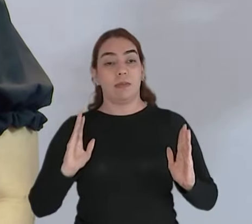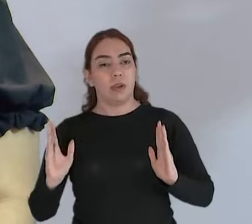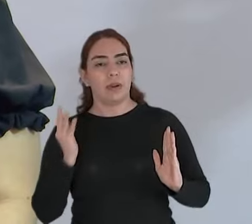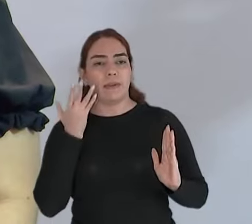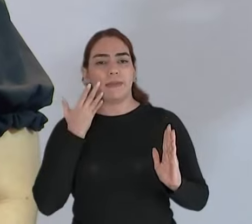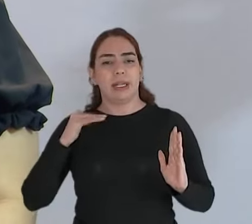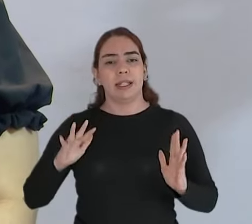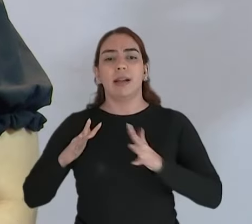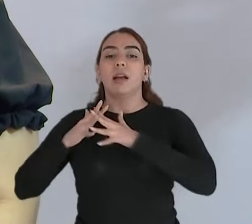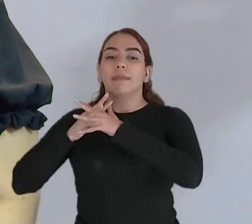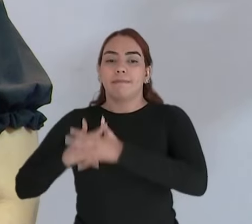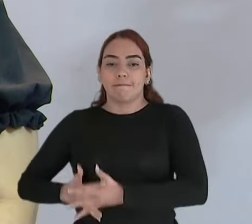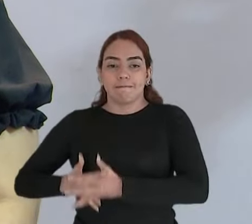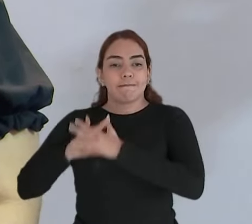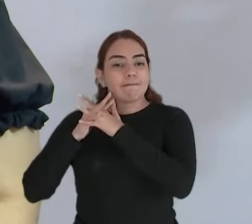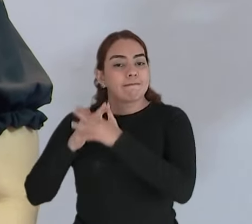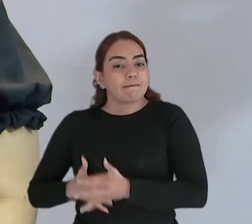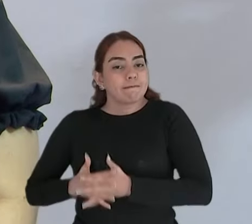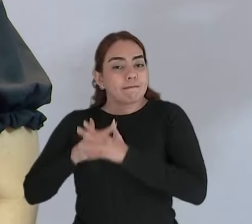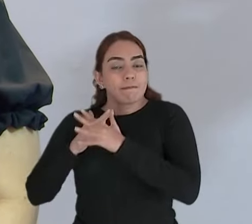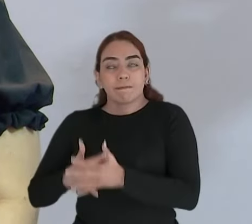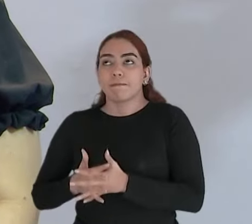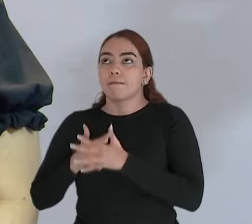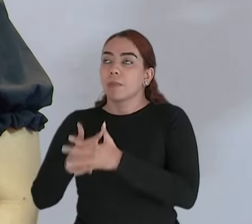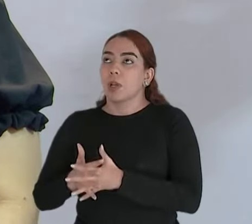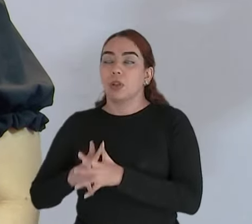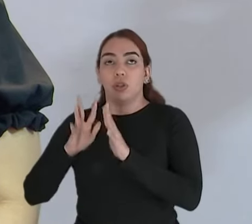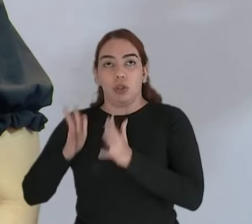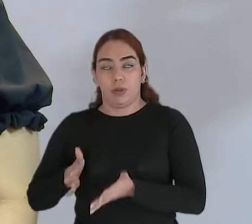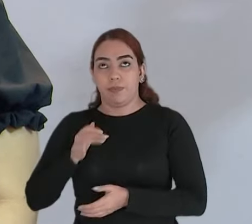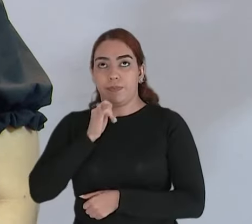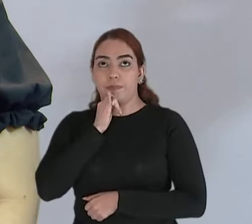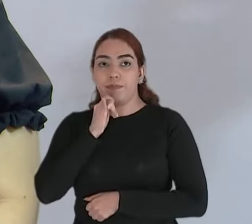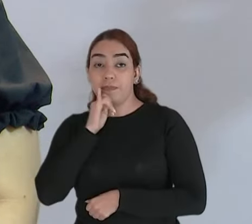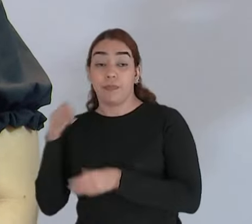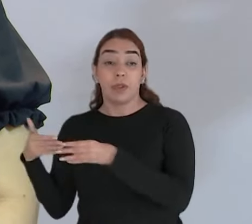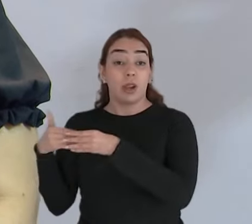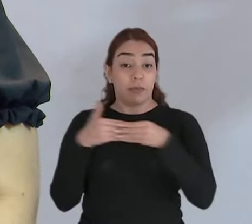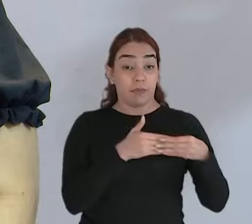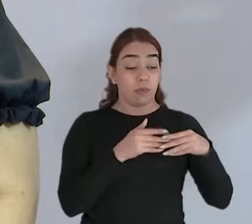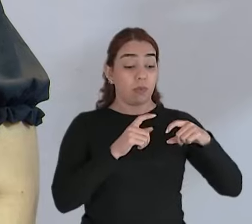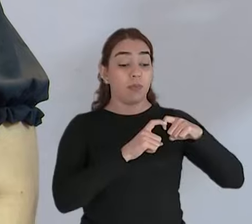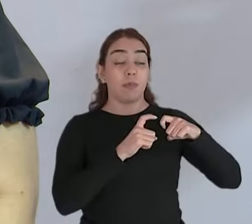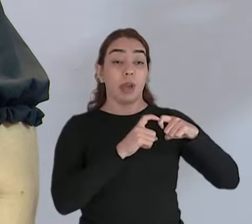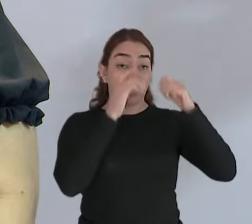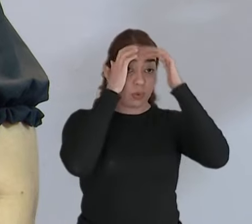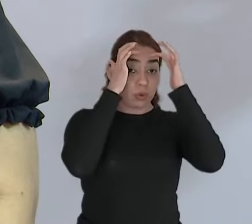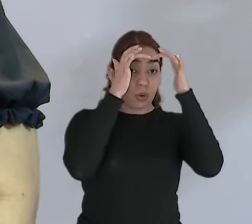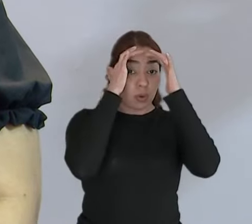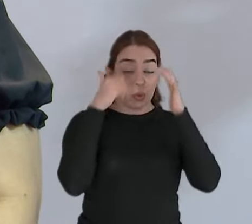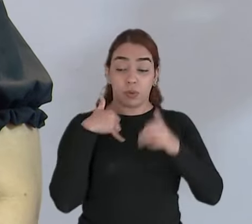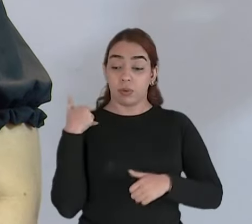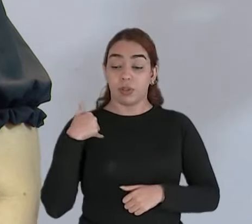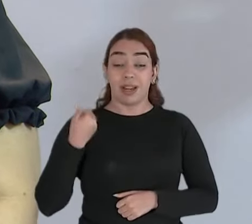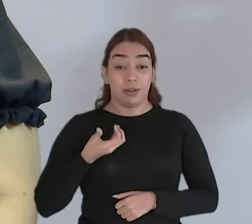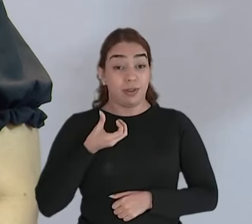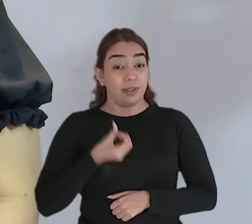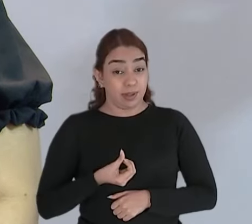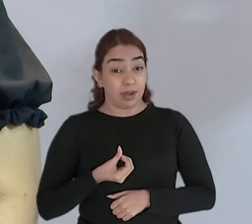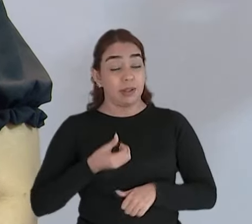bem complicados. É assim, eu fui encaminhada para um neurologista com 6 anos de idade,